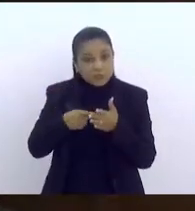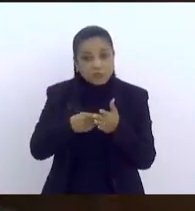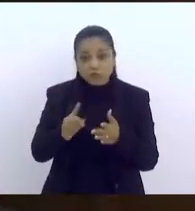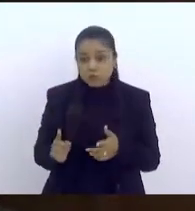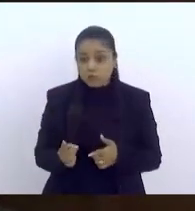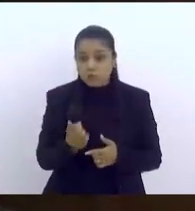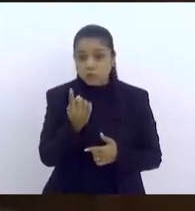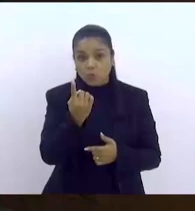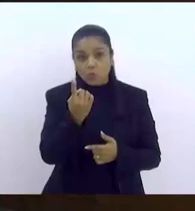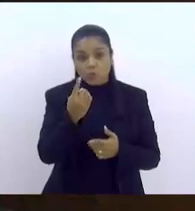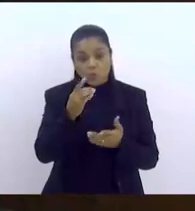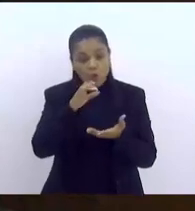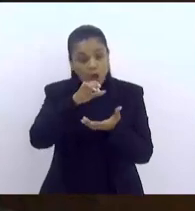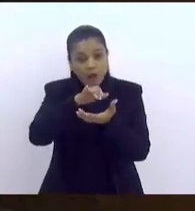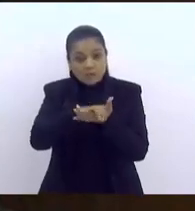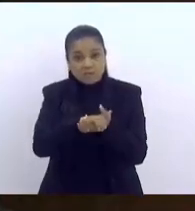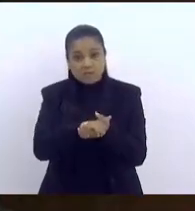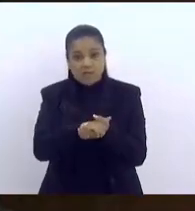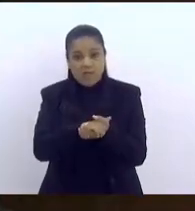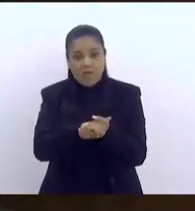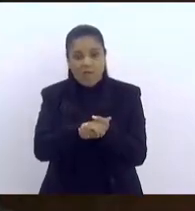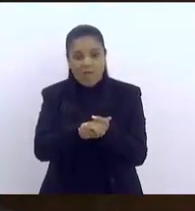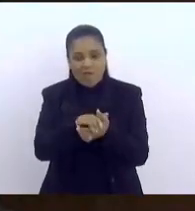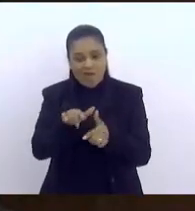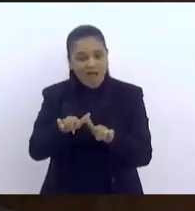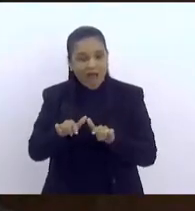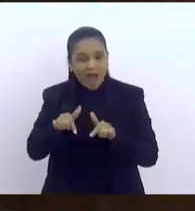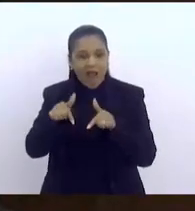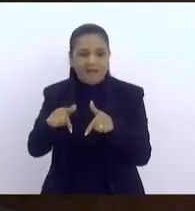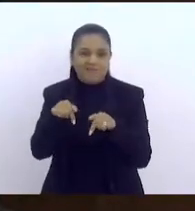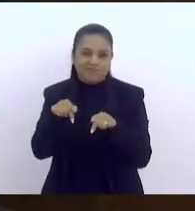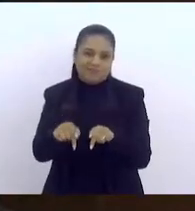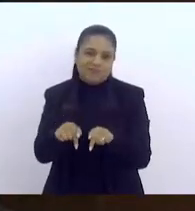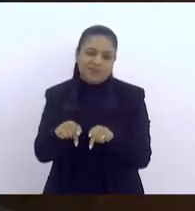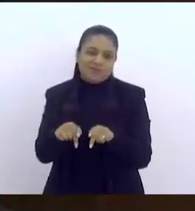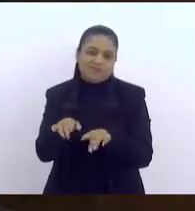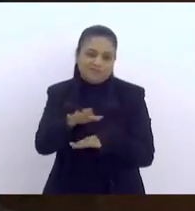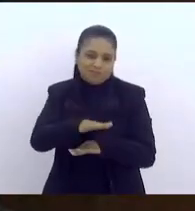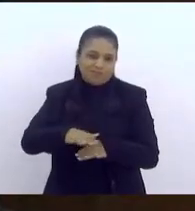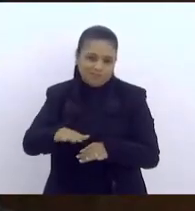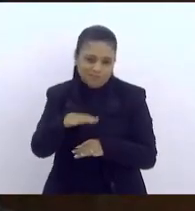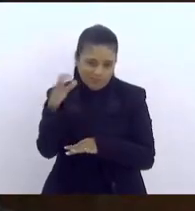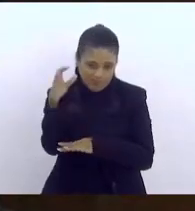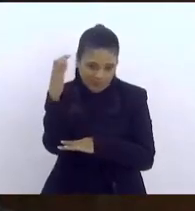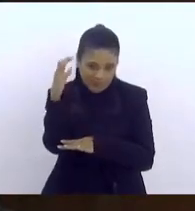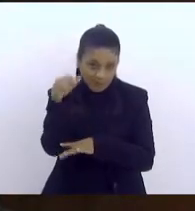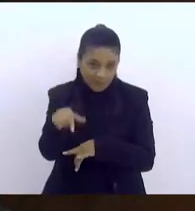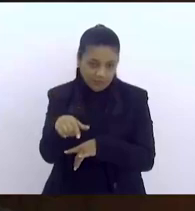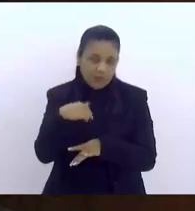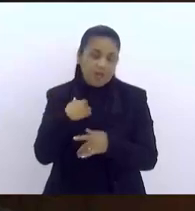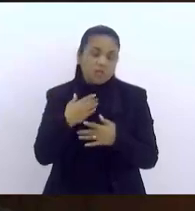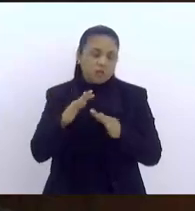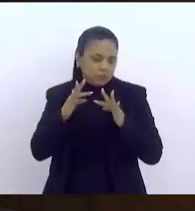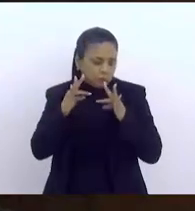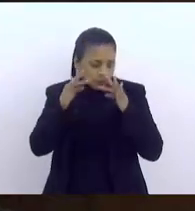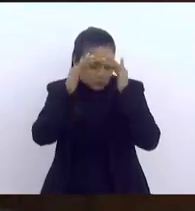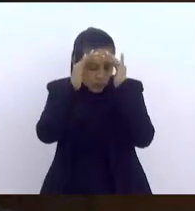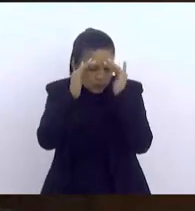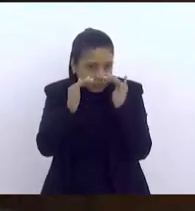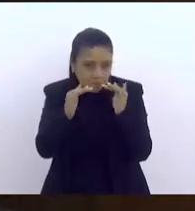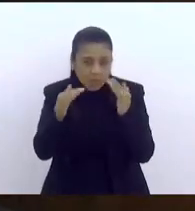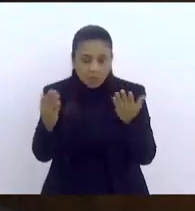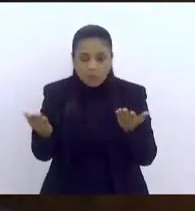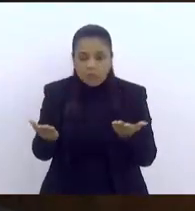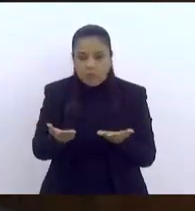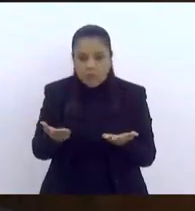determinado. Então, nesse sentido, com muito respeito a todos aqueles, porque eu concordo que, no